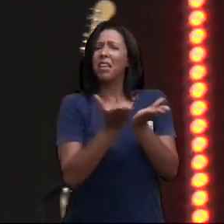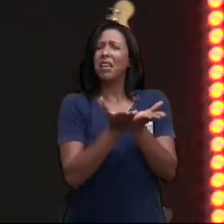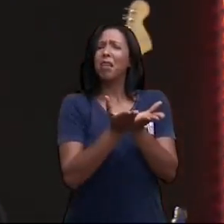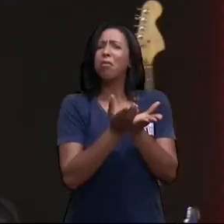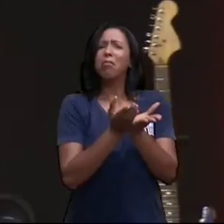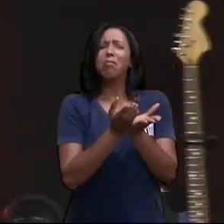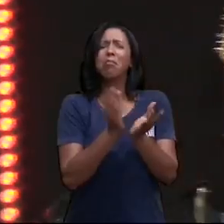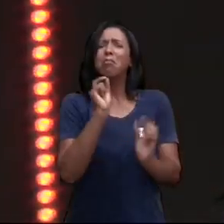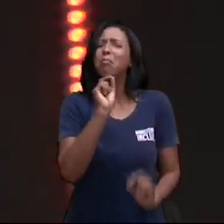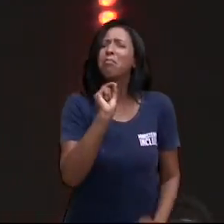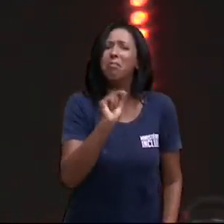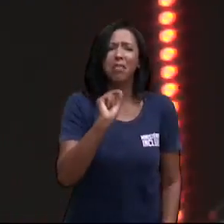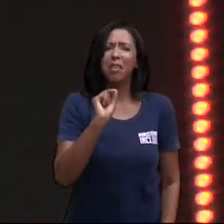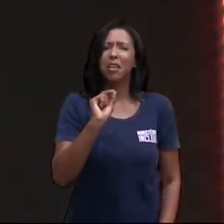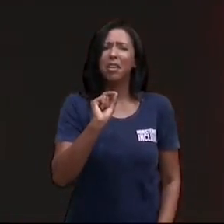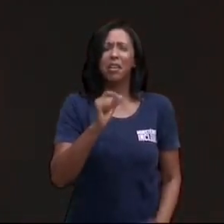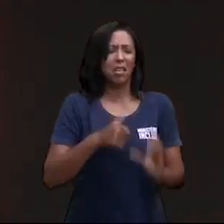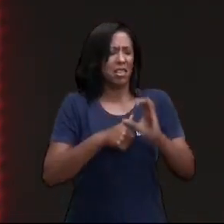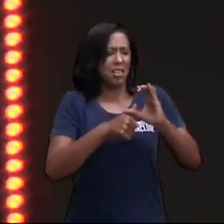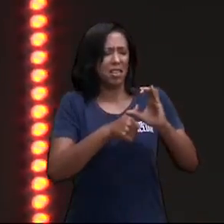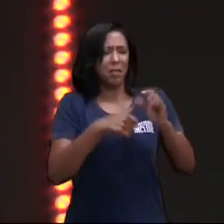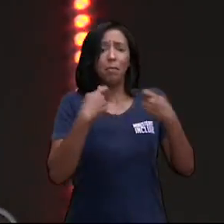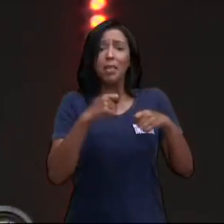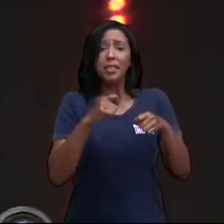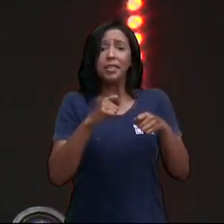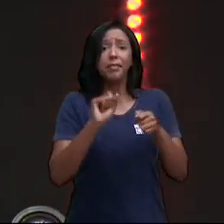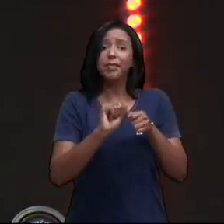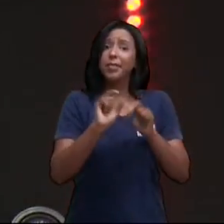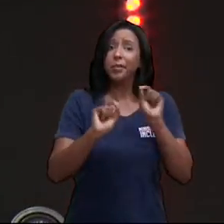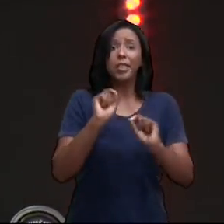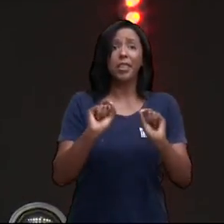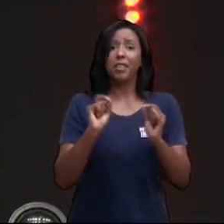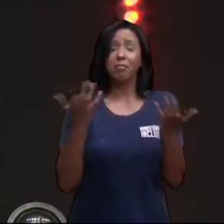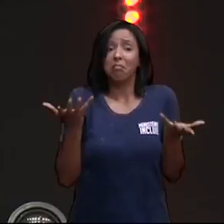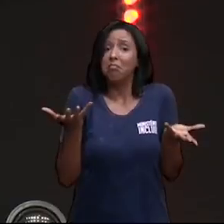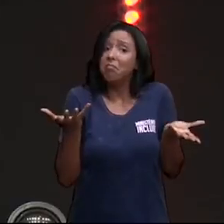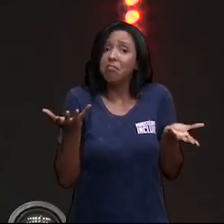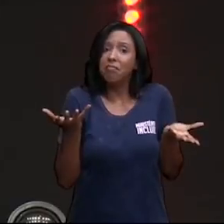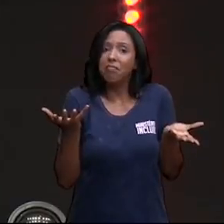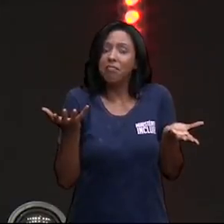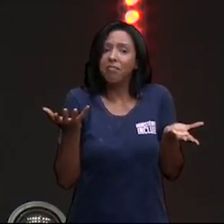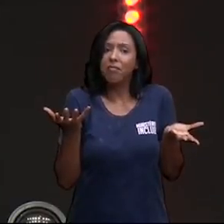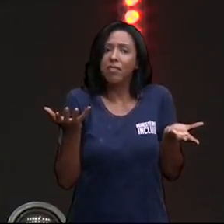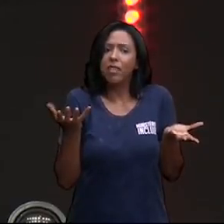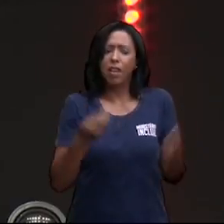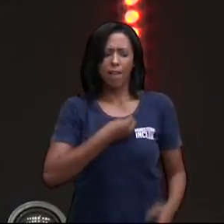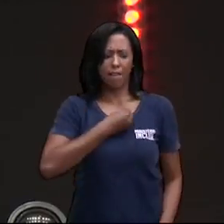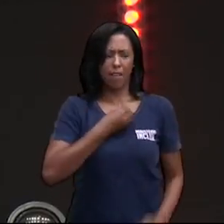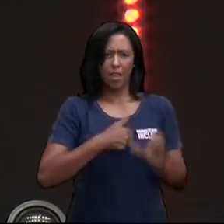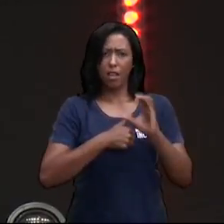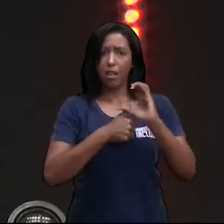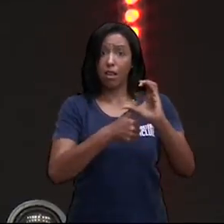é viver cristianismo o que cristianismo requer de nós É Ser Cristão